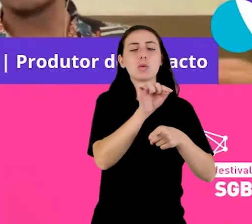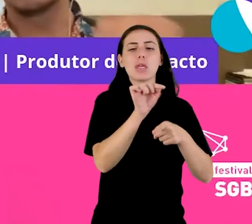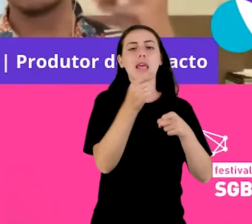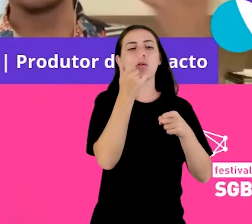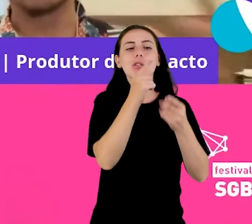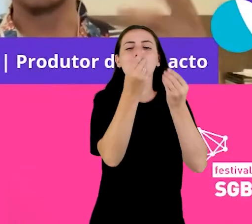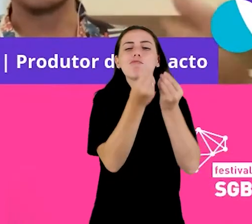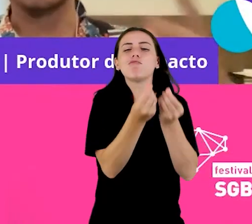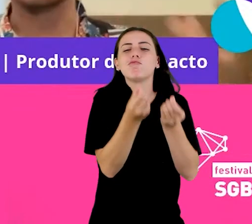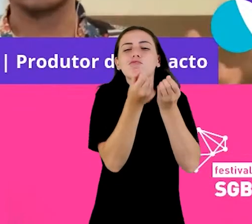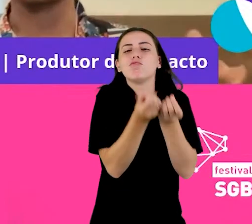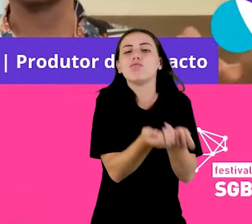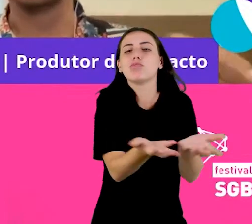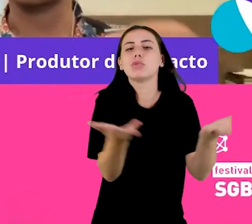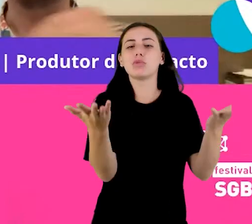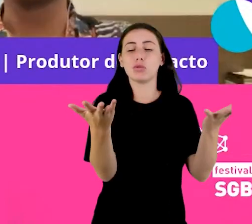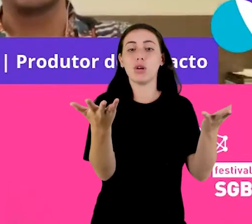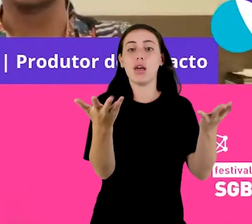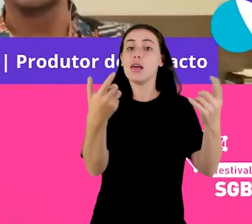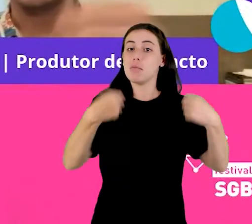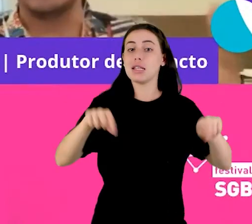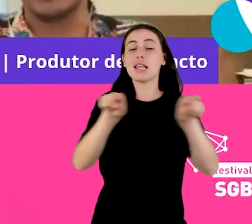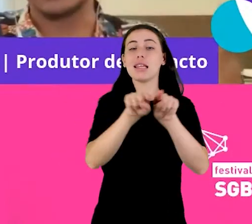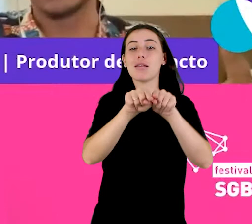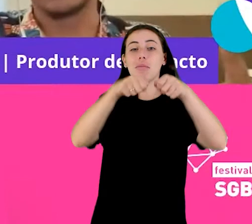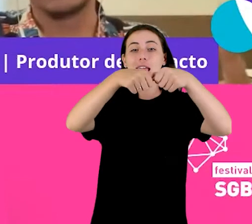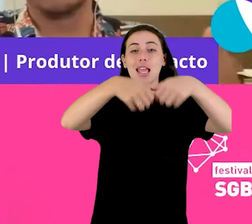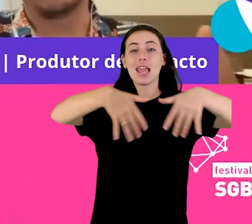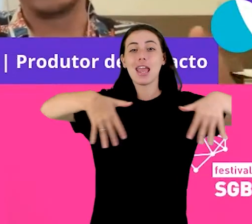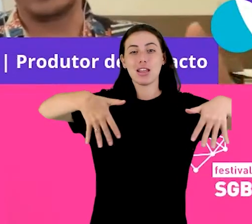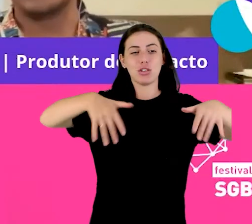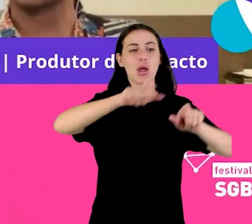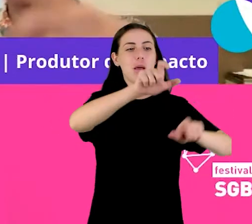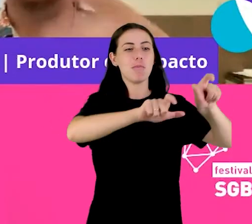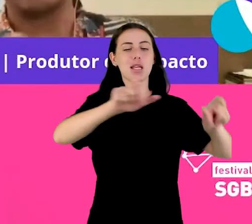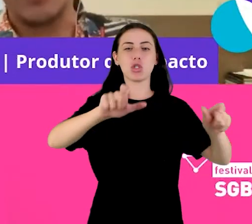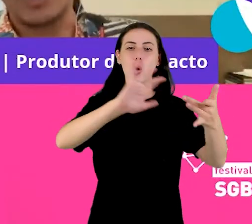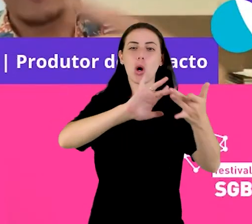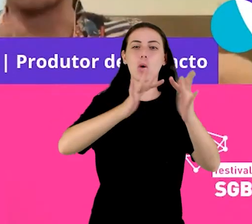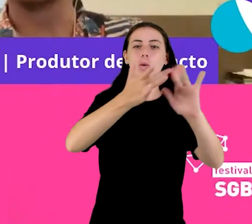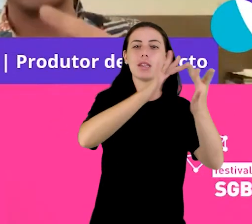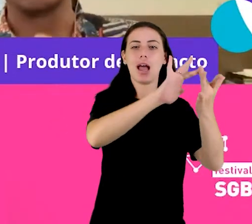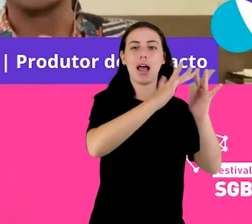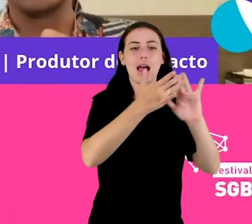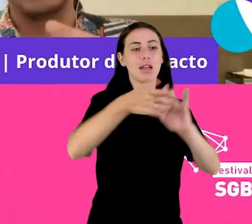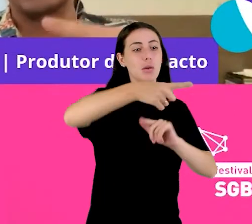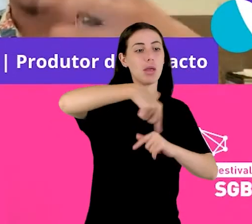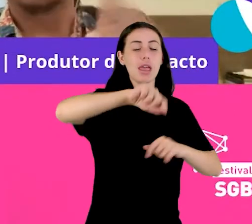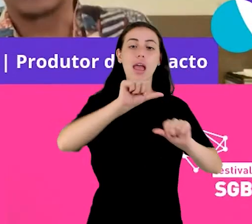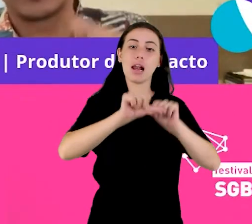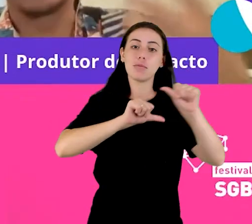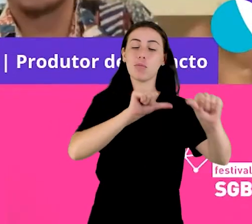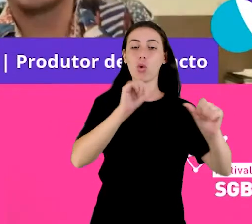trabalhar que essas pessoas que são sensibilizadas consigam se articular em redes, porque é esse trabalho maior que vai continuar. E